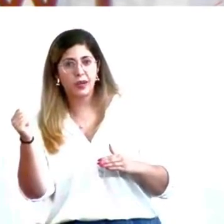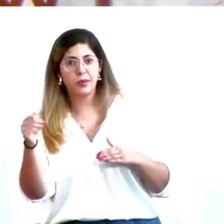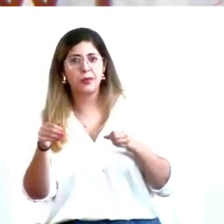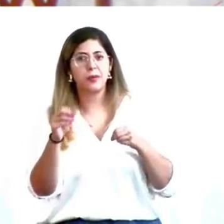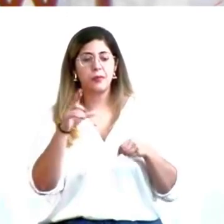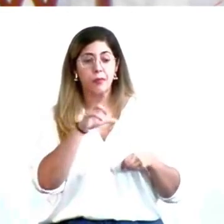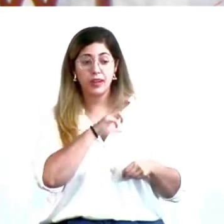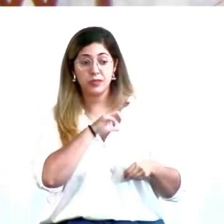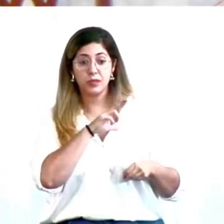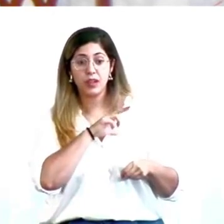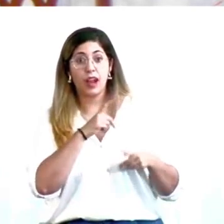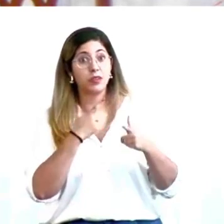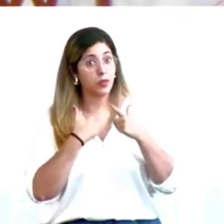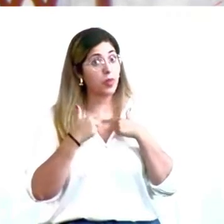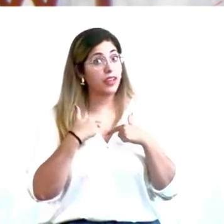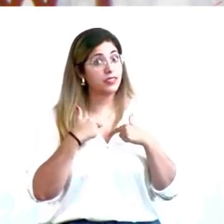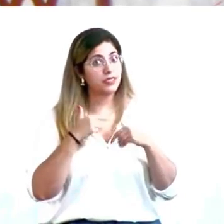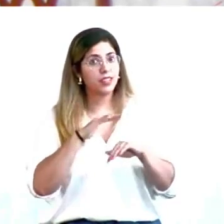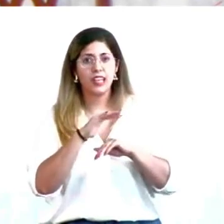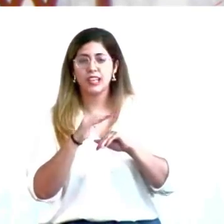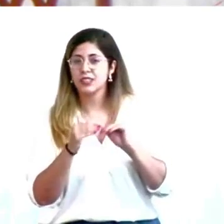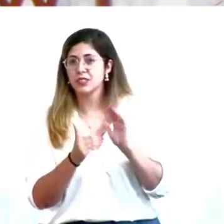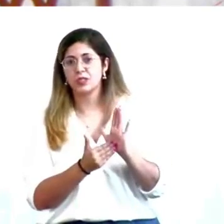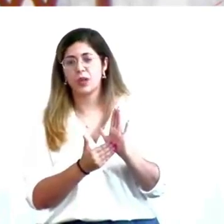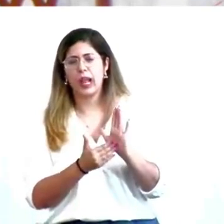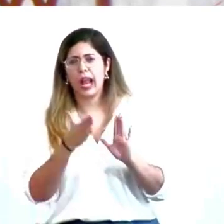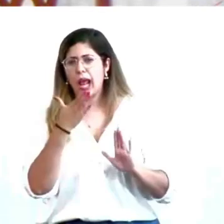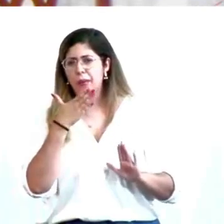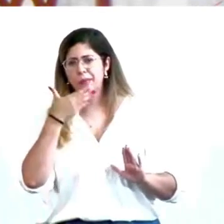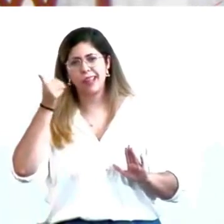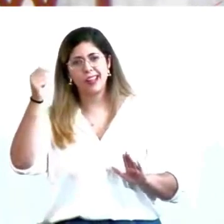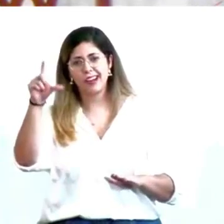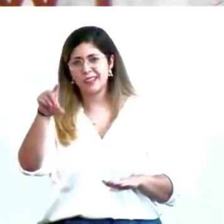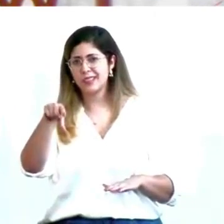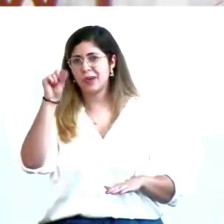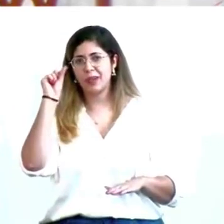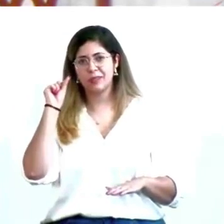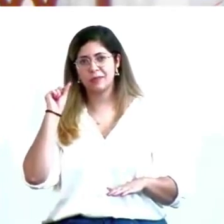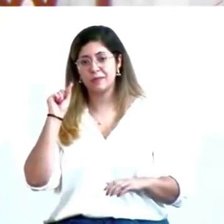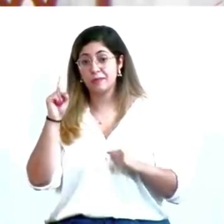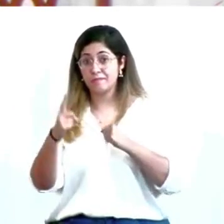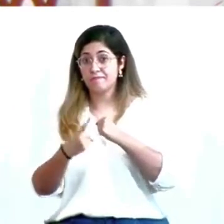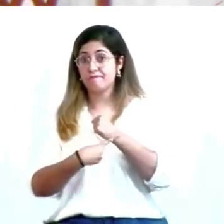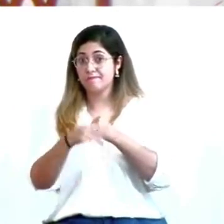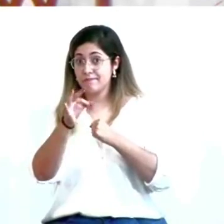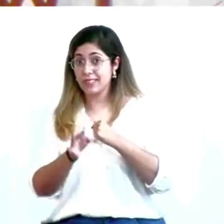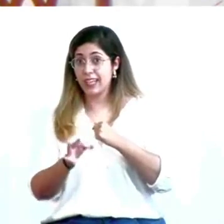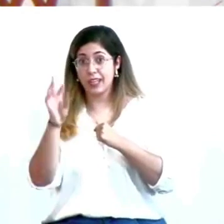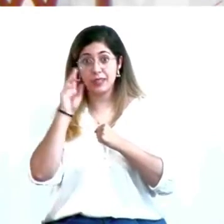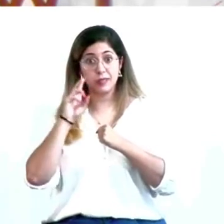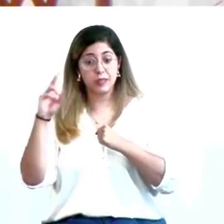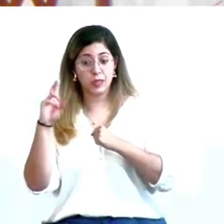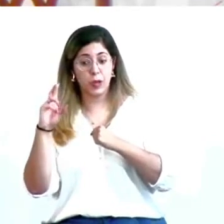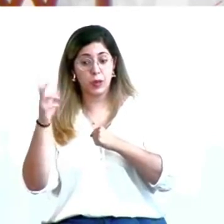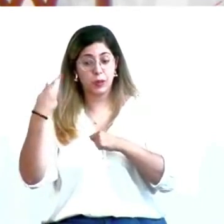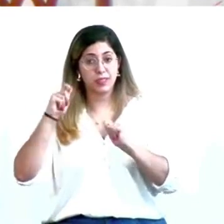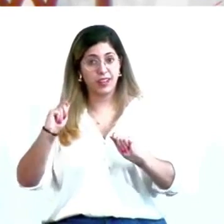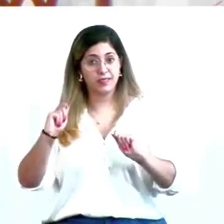particular, fazer as melhores escolhas dentro do tempo que Deus nos permite viver